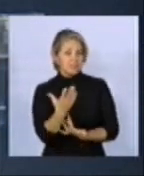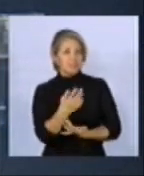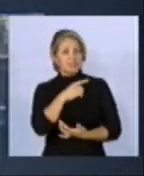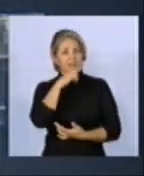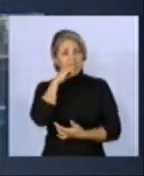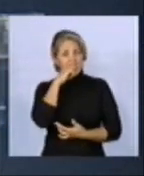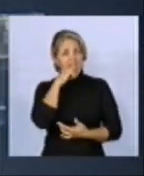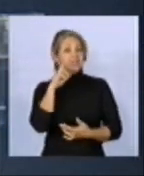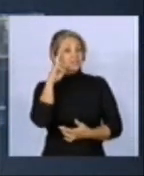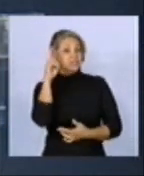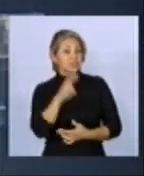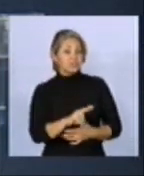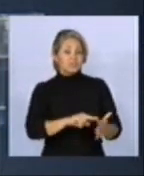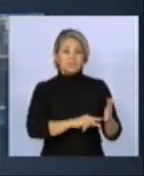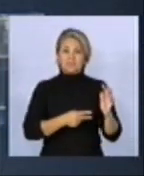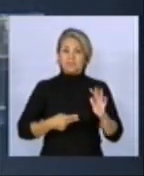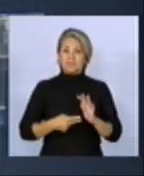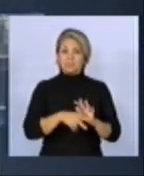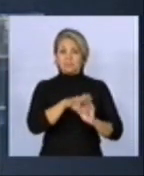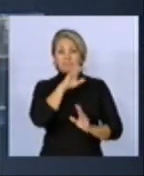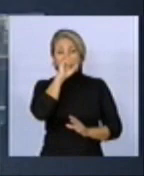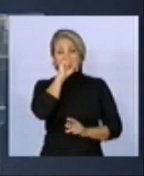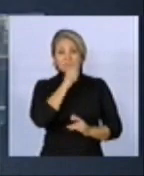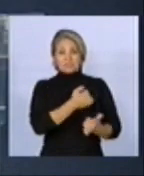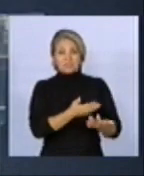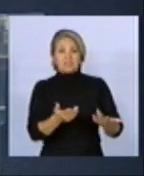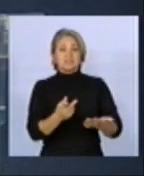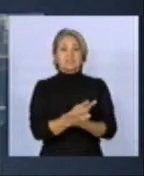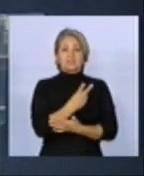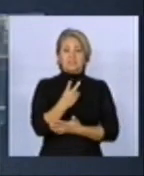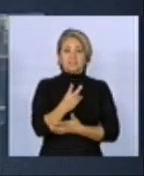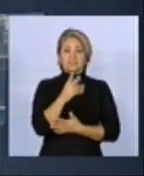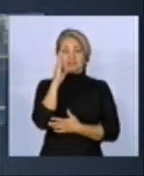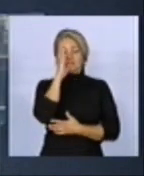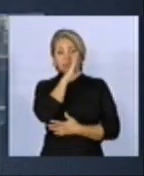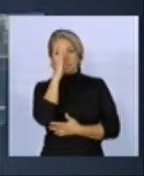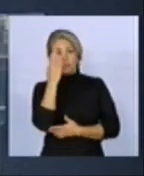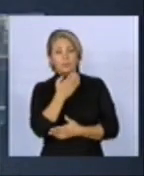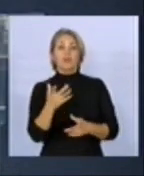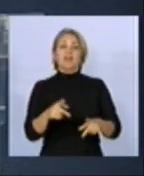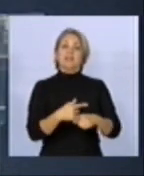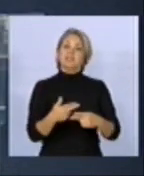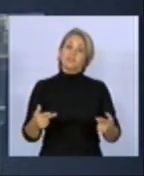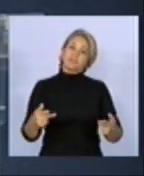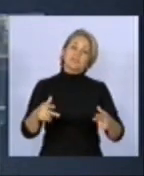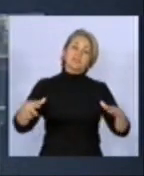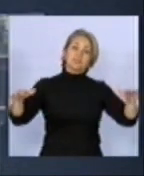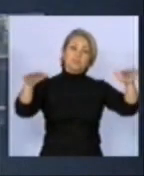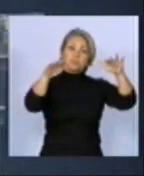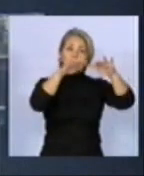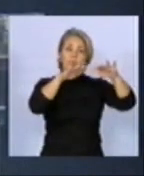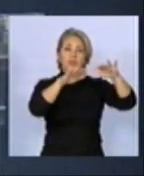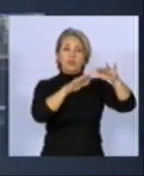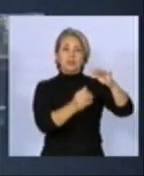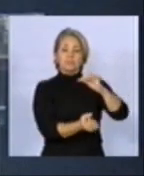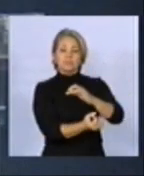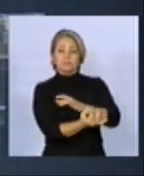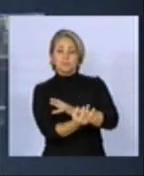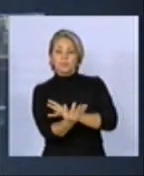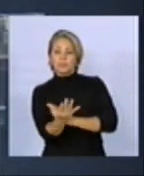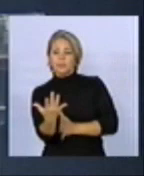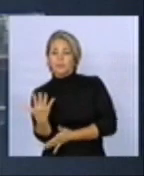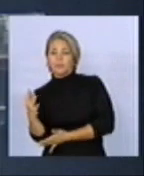eh de de gases do efeito estufa a eliminação da cobertura vegetal e da da matéria orgânica então